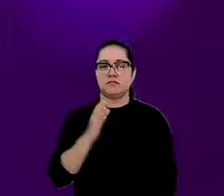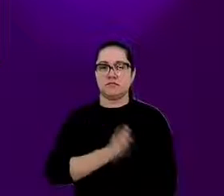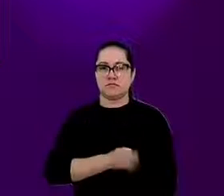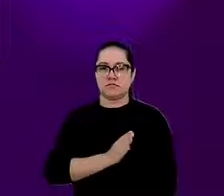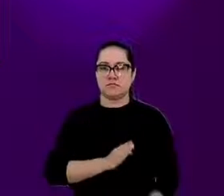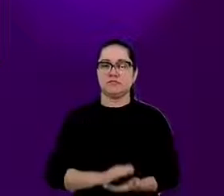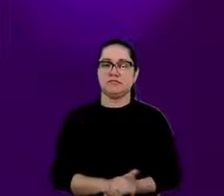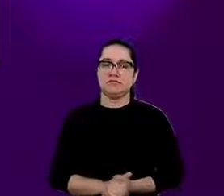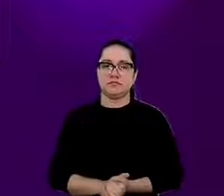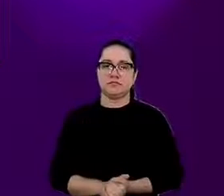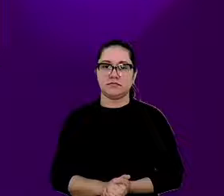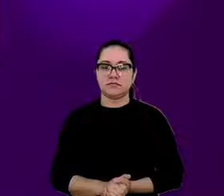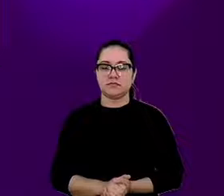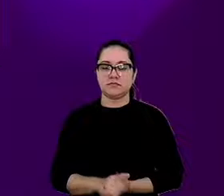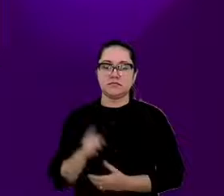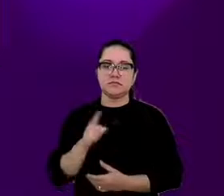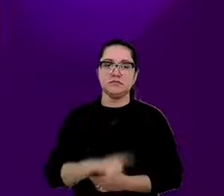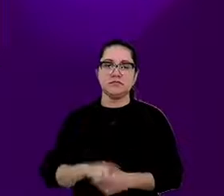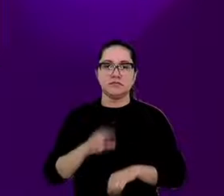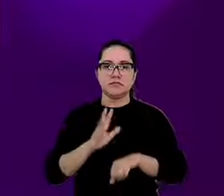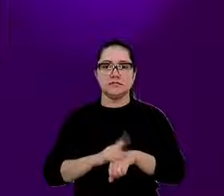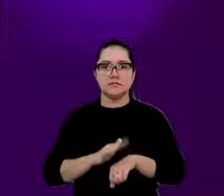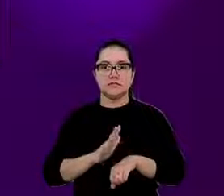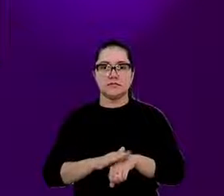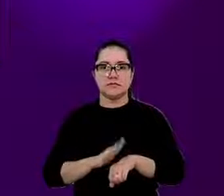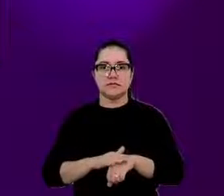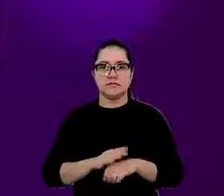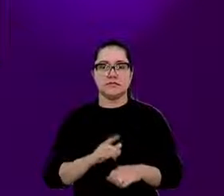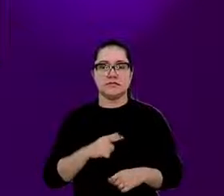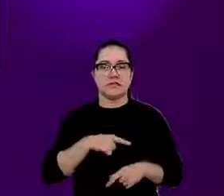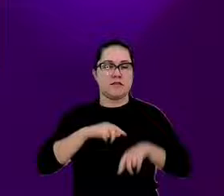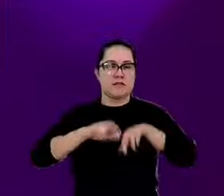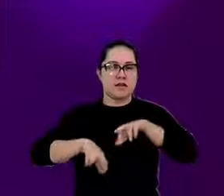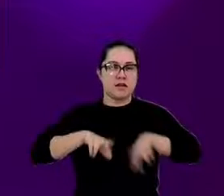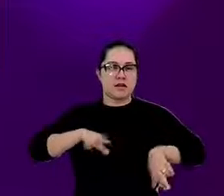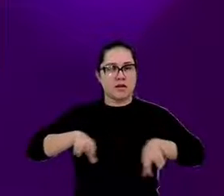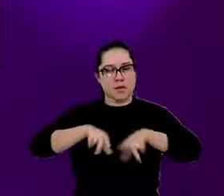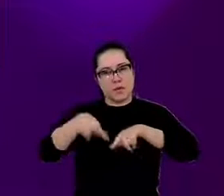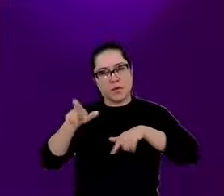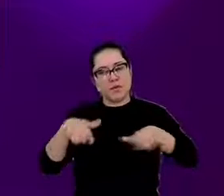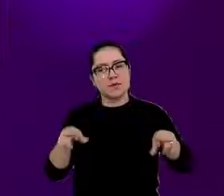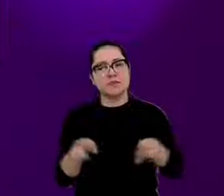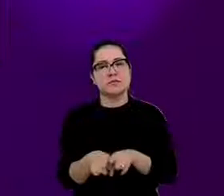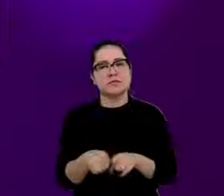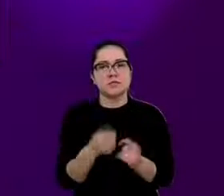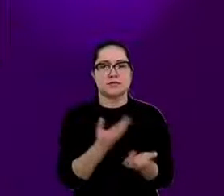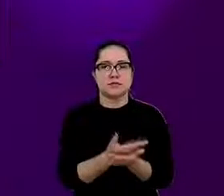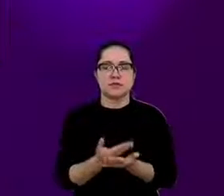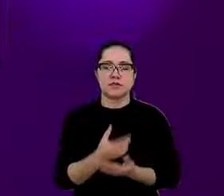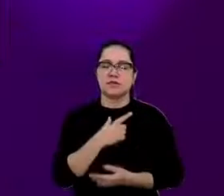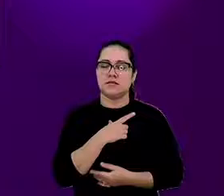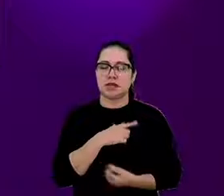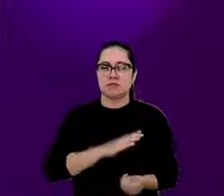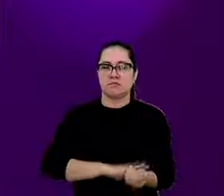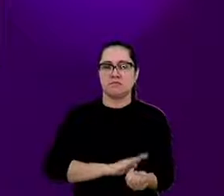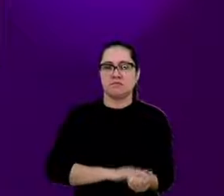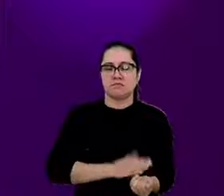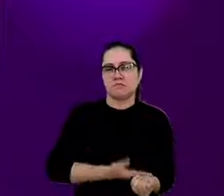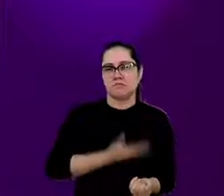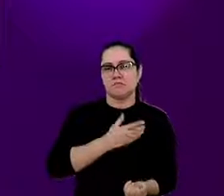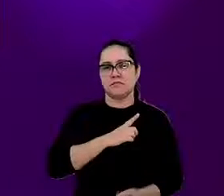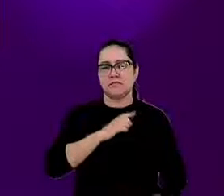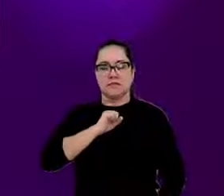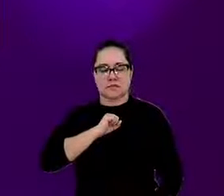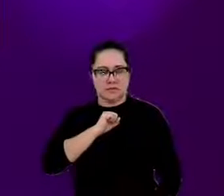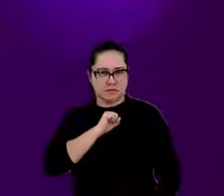Além dessas doenças cardiovasculares, várias outras vêm sendo estudadas, como hipertensão, arritmias cardíacas,